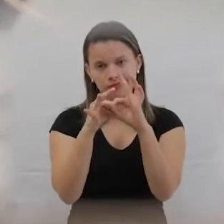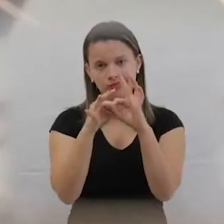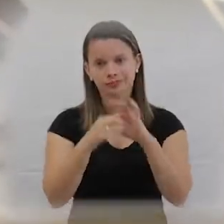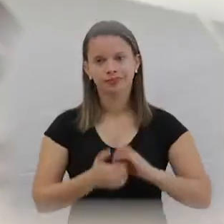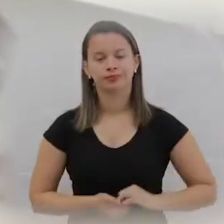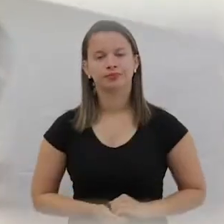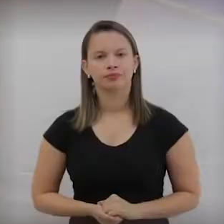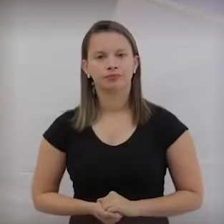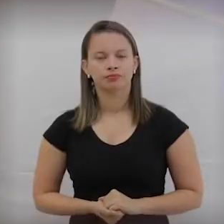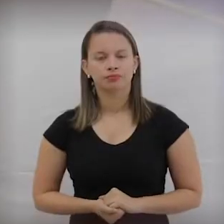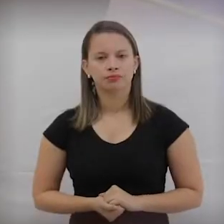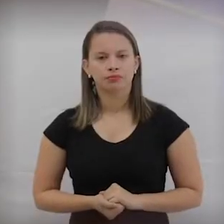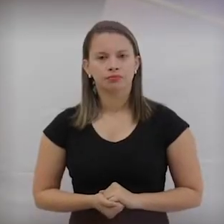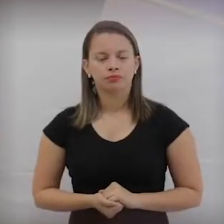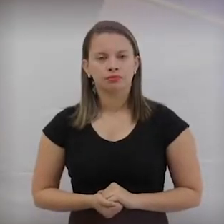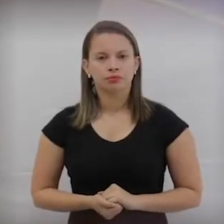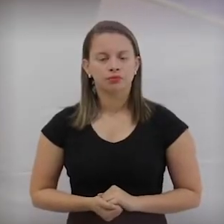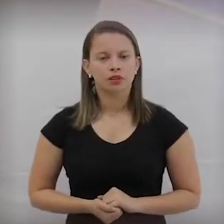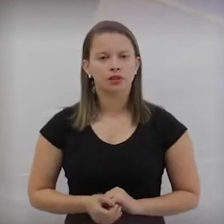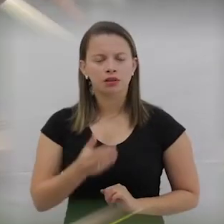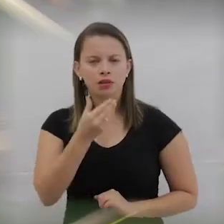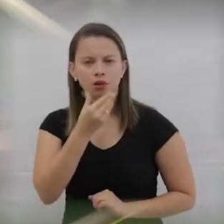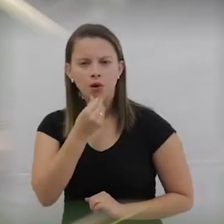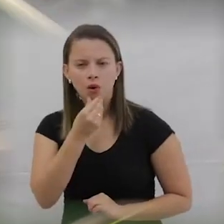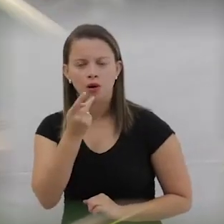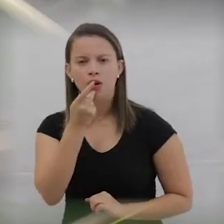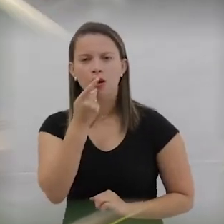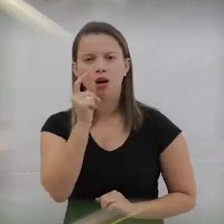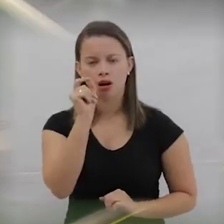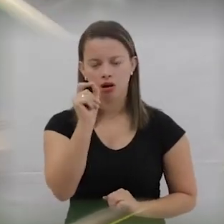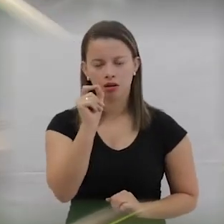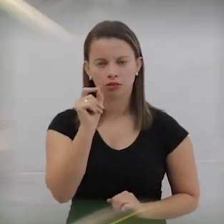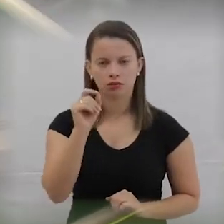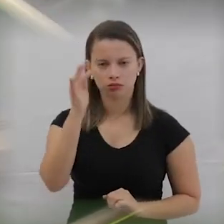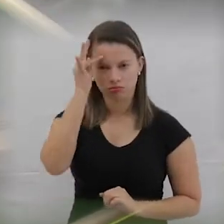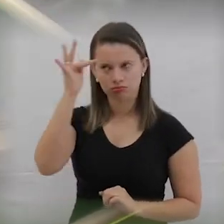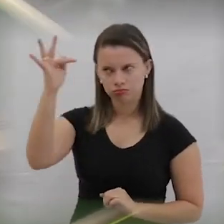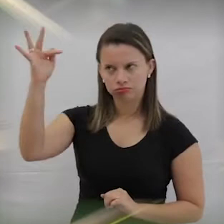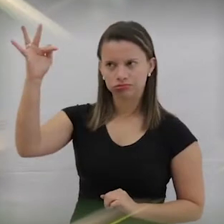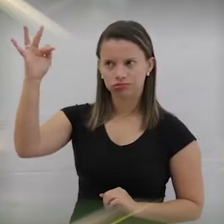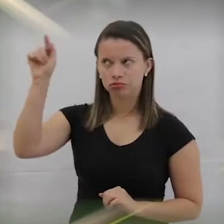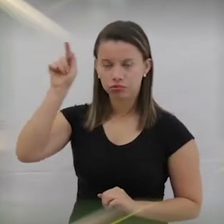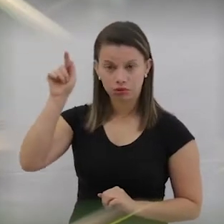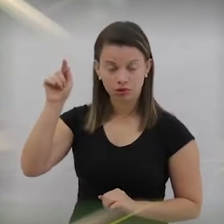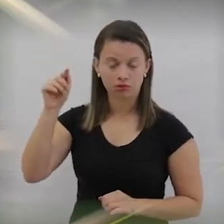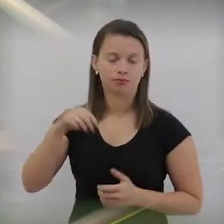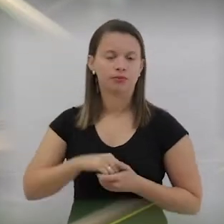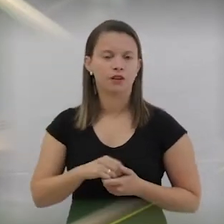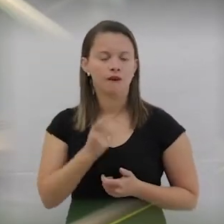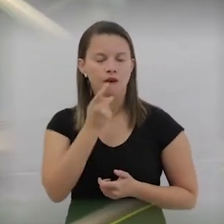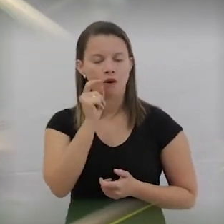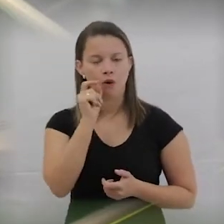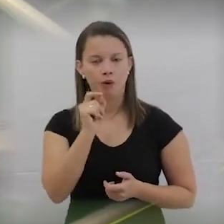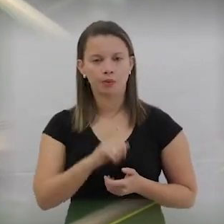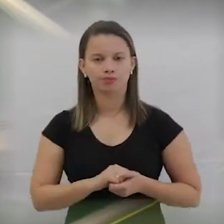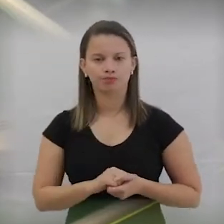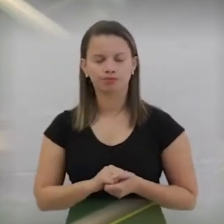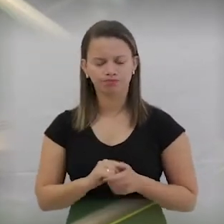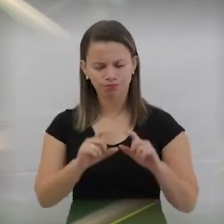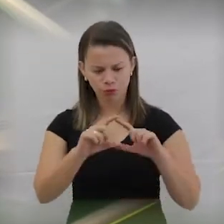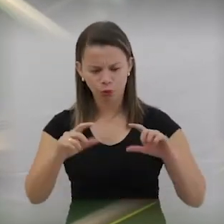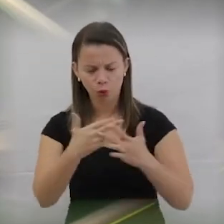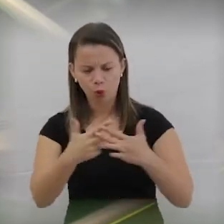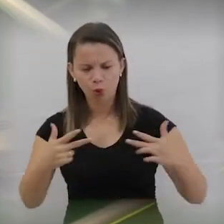Que Heráclito falava, o todo é um. Hipócrates, considerado o pai da medicina, dizia nada ao